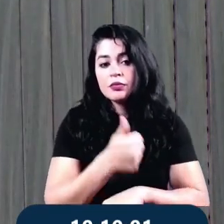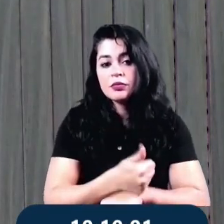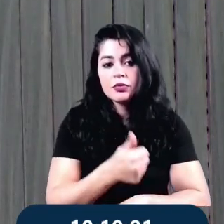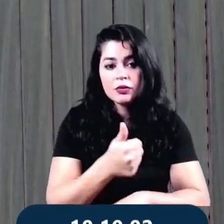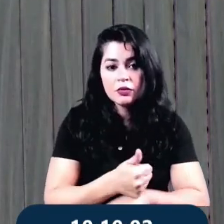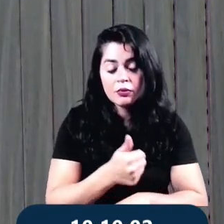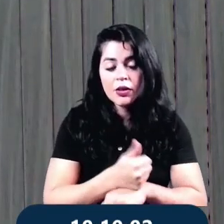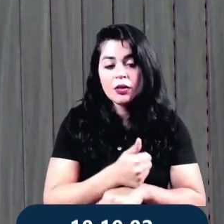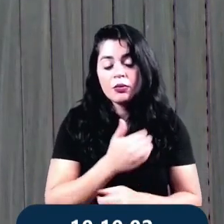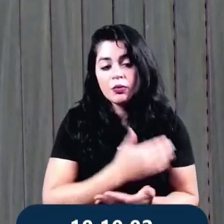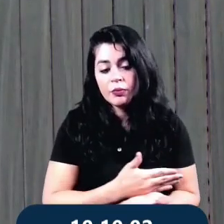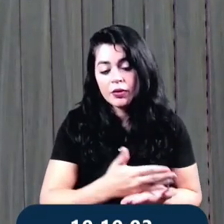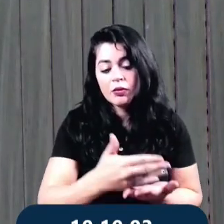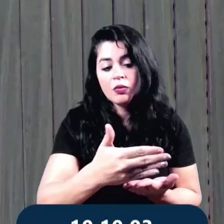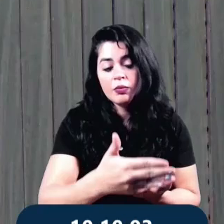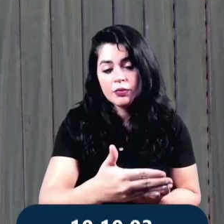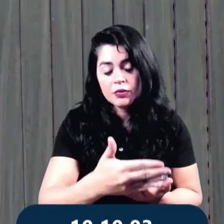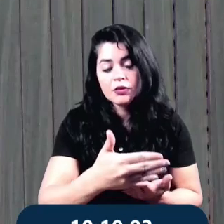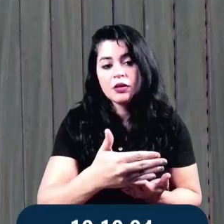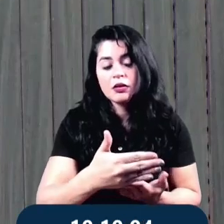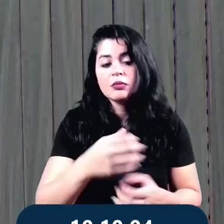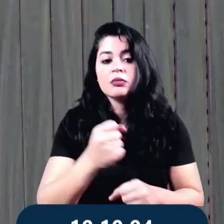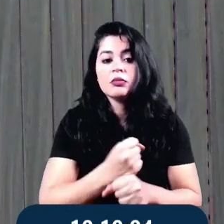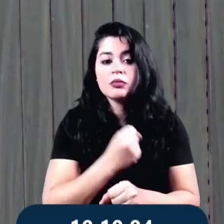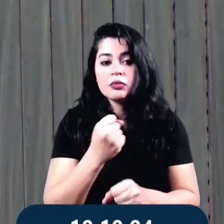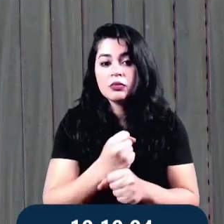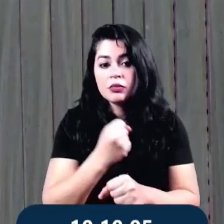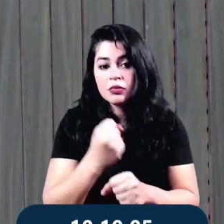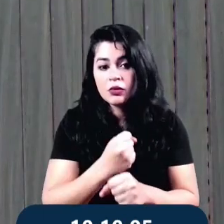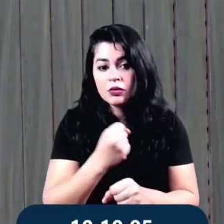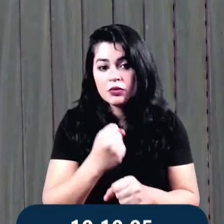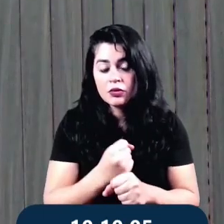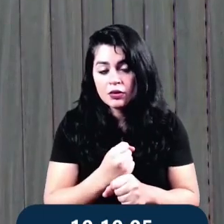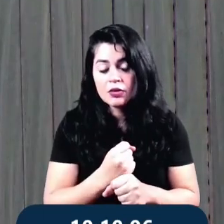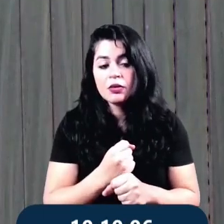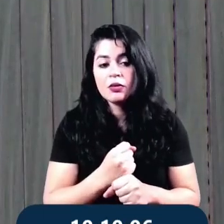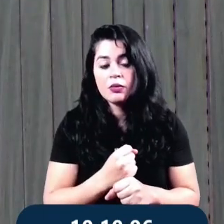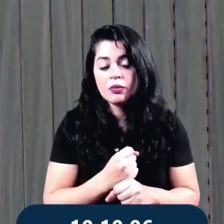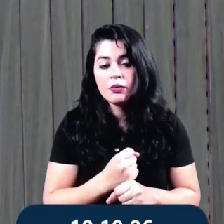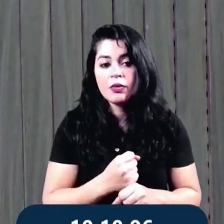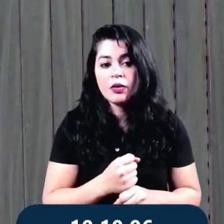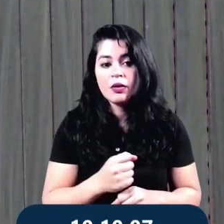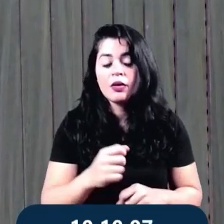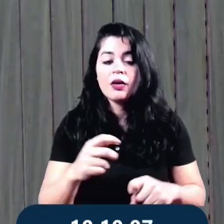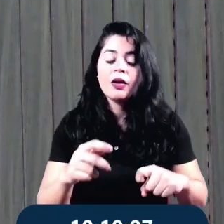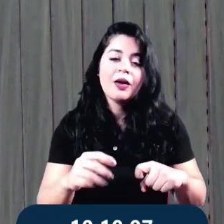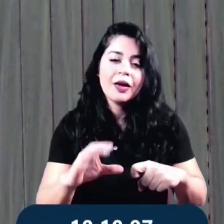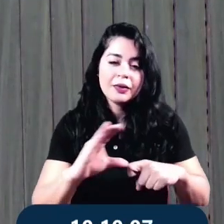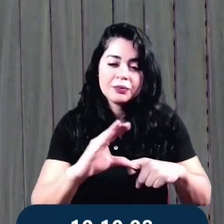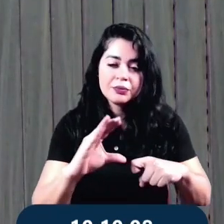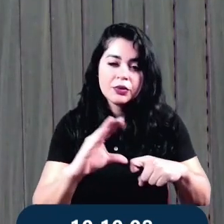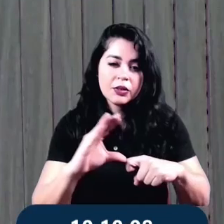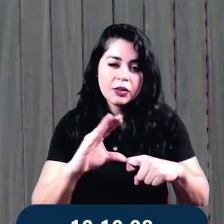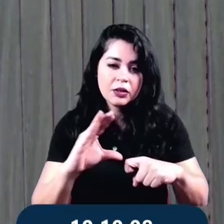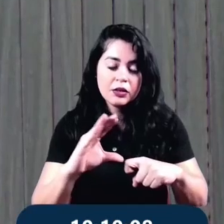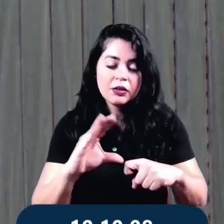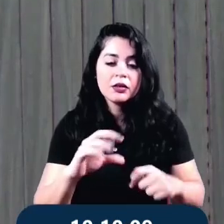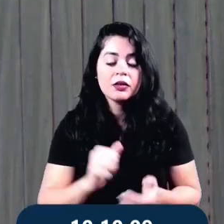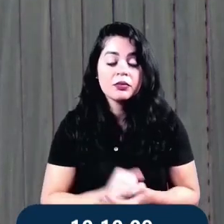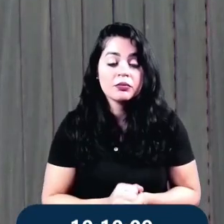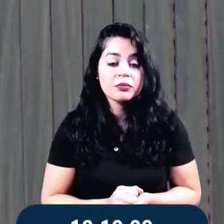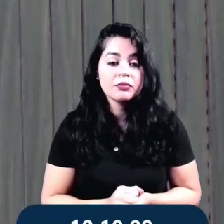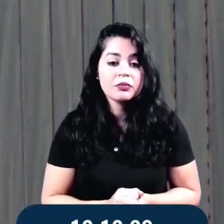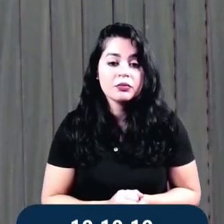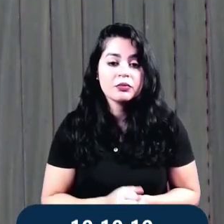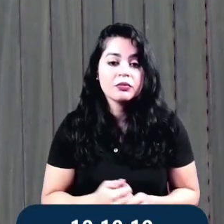construção da Policlínica. E, além do mais, a entrega de